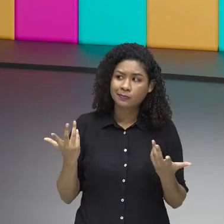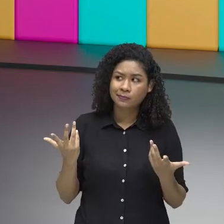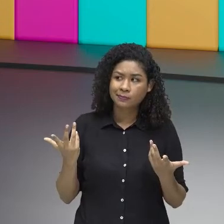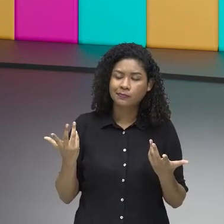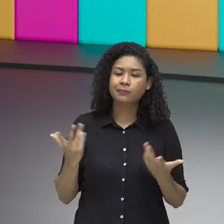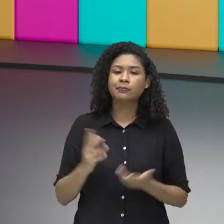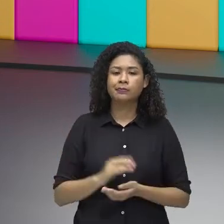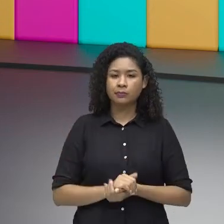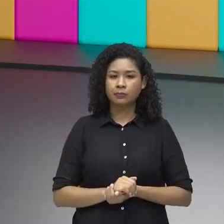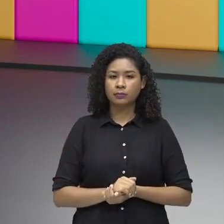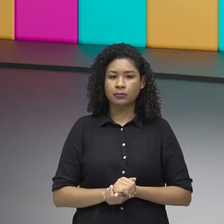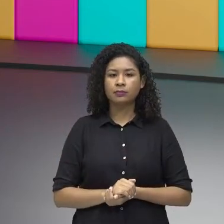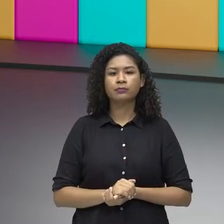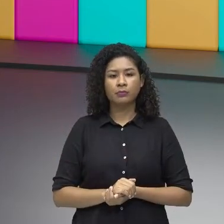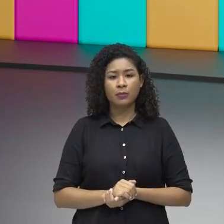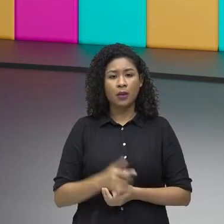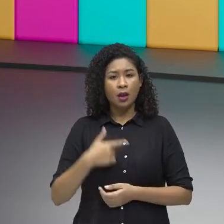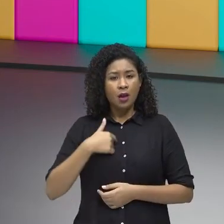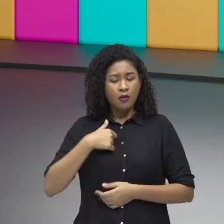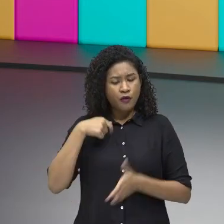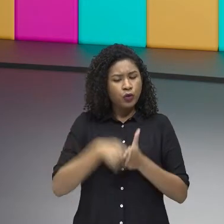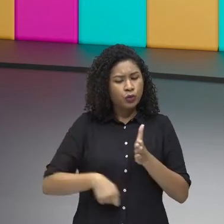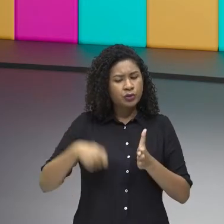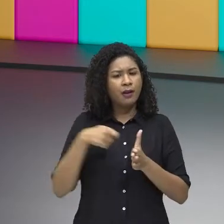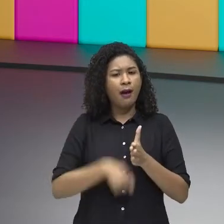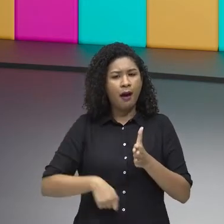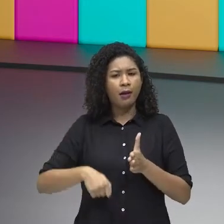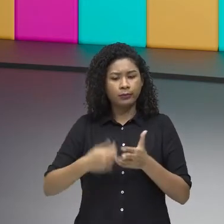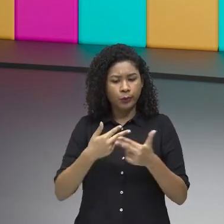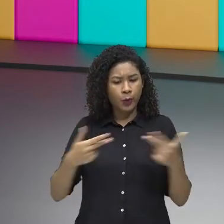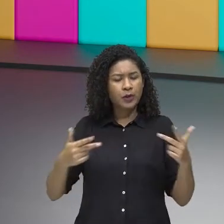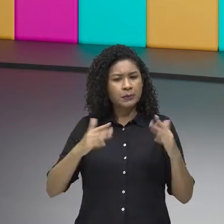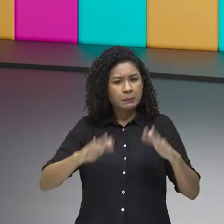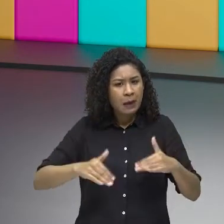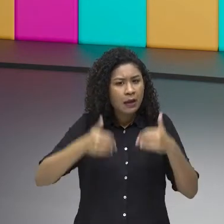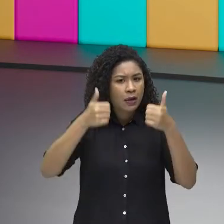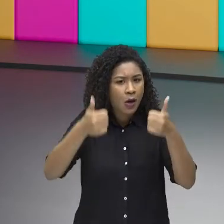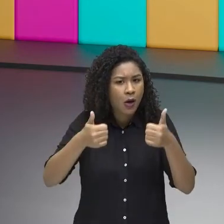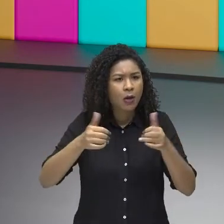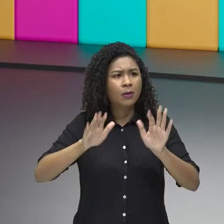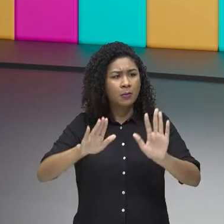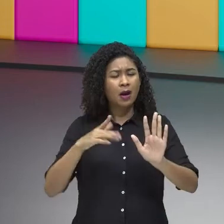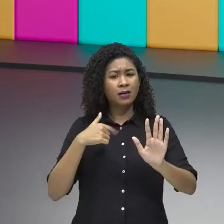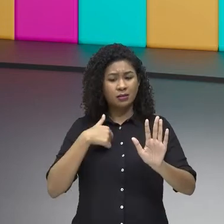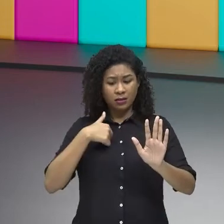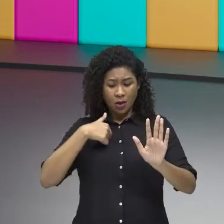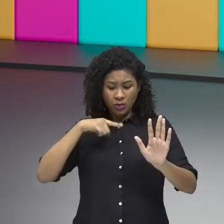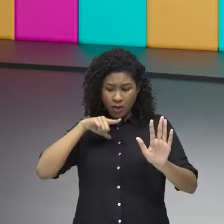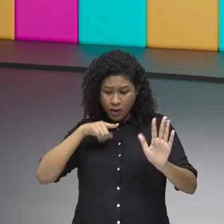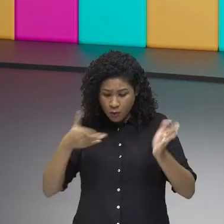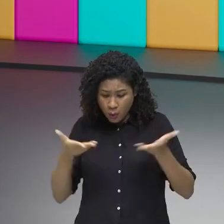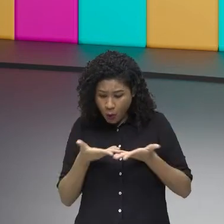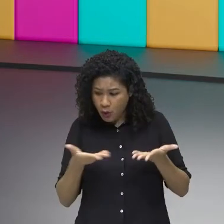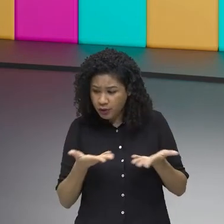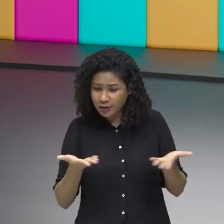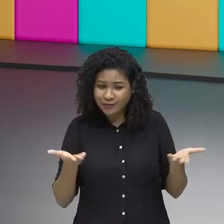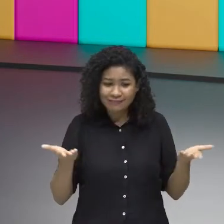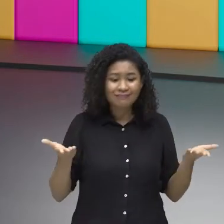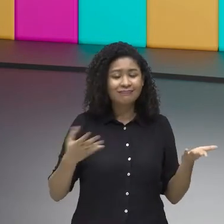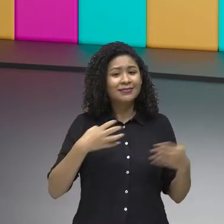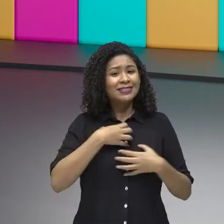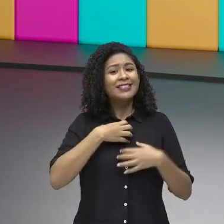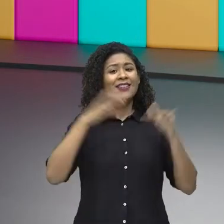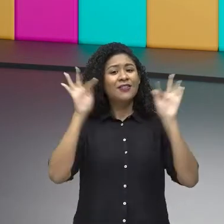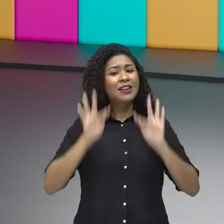ser feliz com aquilo que eu já tenho, né? Eu vou aceitar aquilo que eu já tenho. Não vou brigar com o meu destino, com a minha vida, né? Mas eu vou a